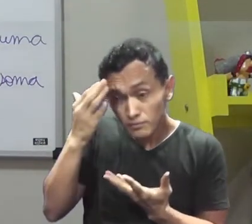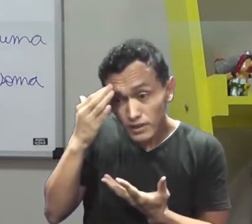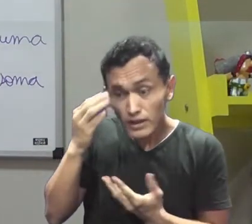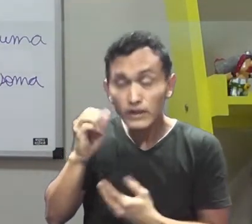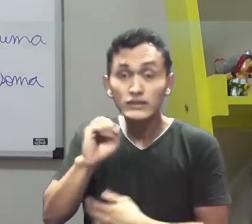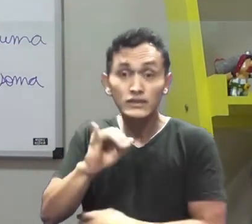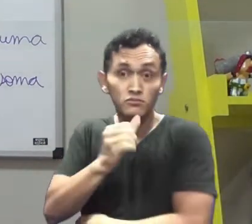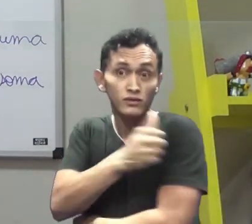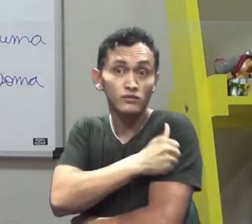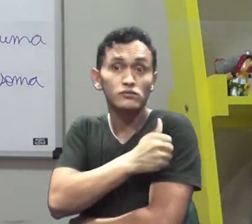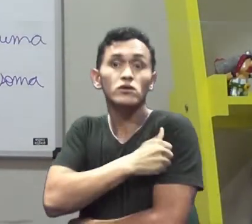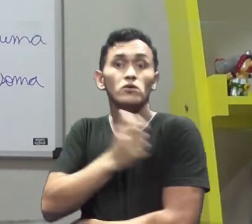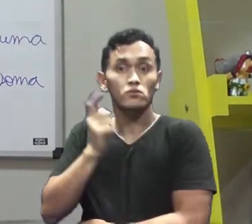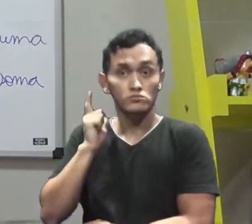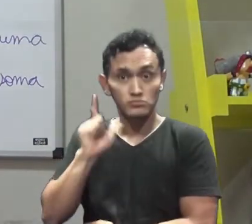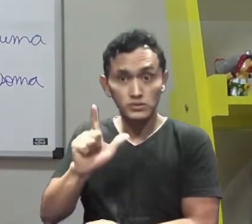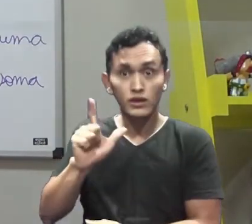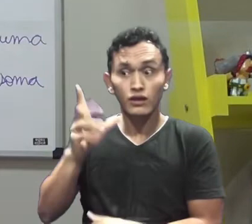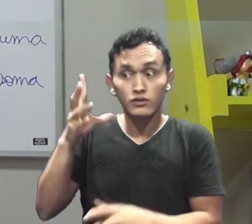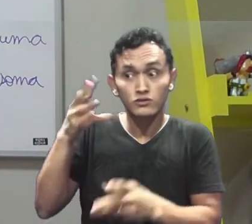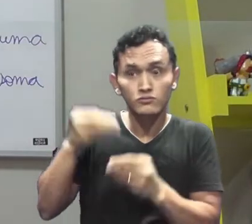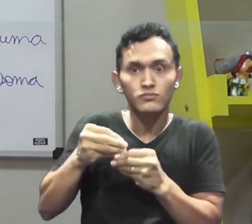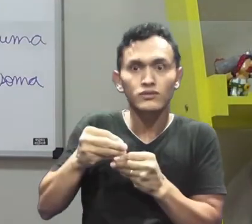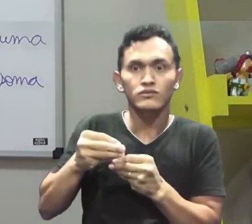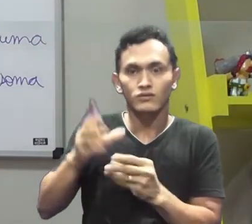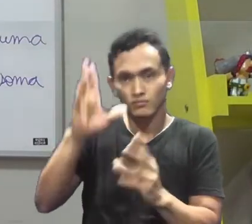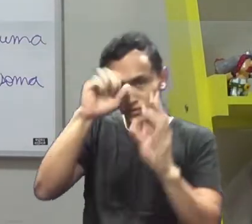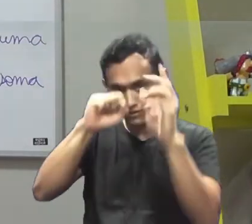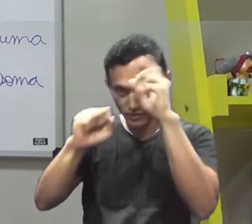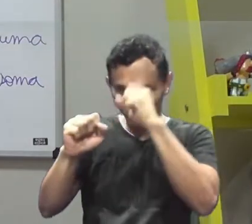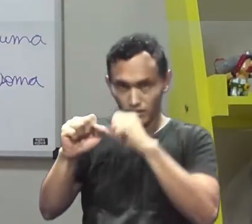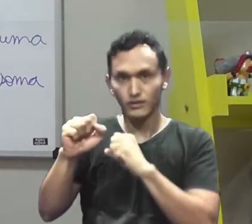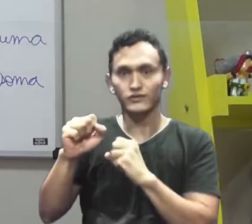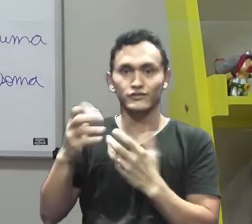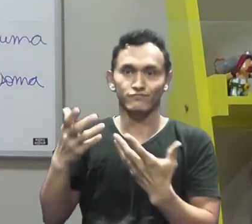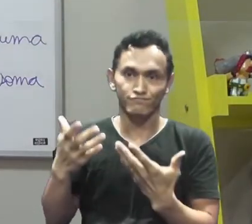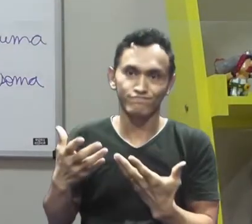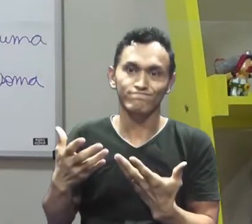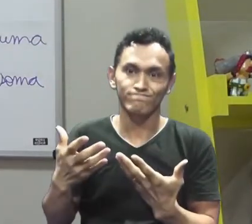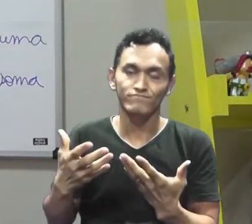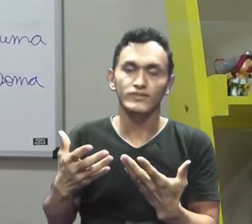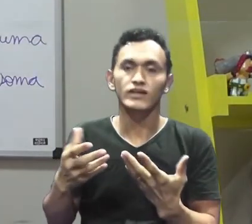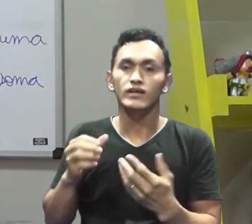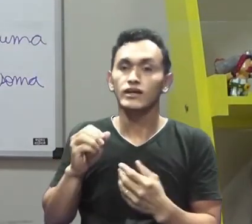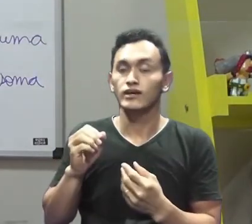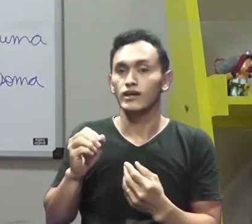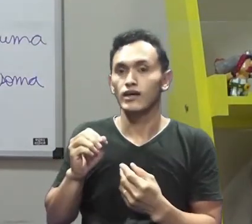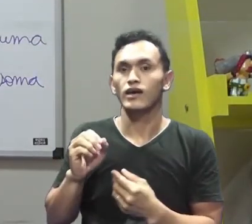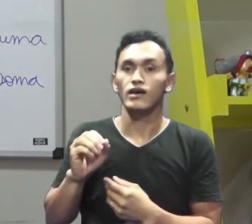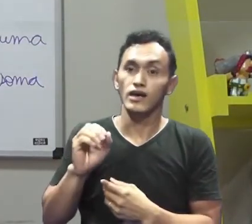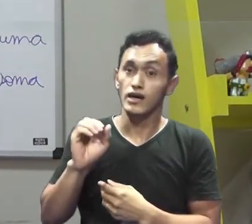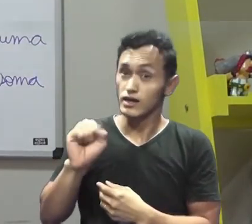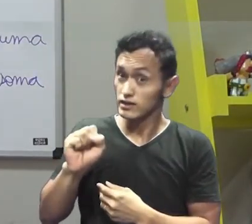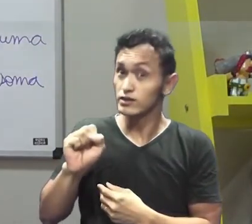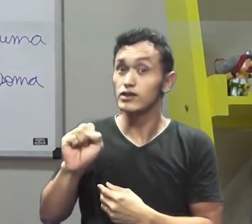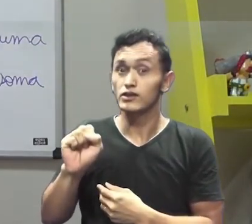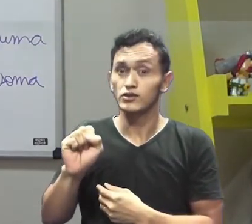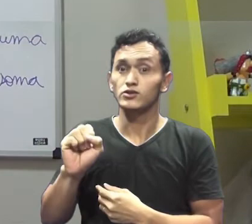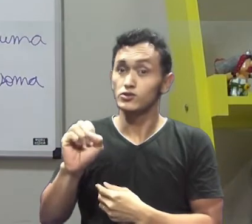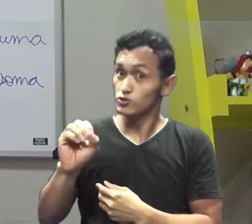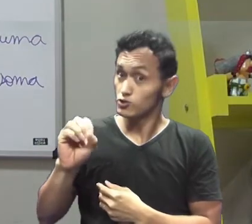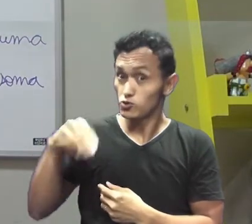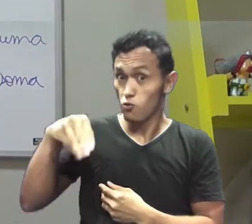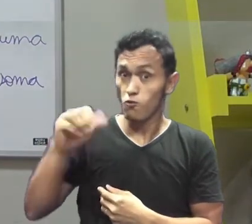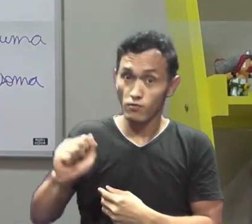consegue resumir as aprendizagens em uma avaliação. E quando eu falo em soma, eu quero dizer se o